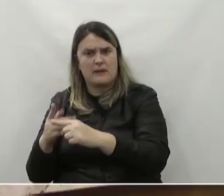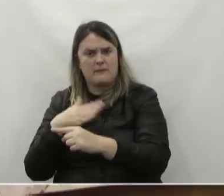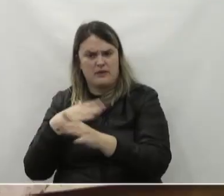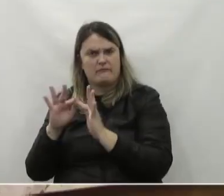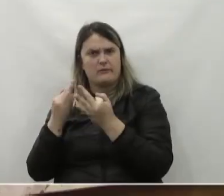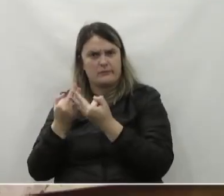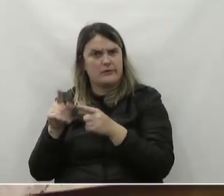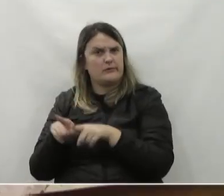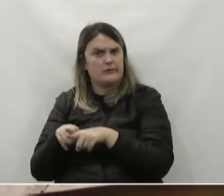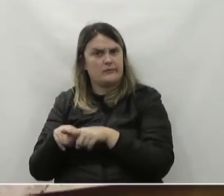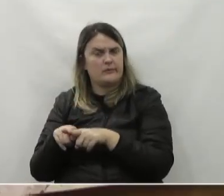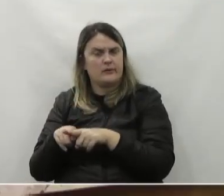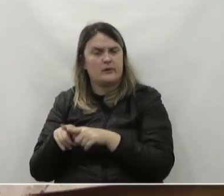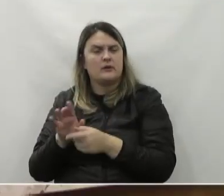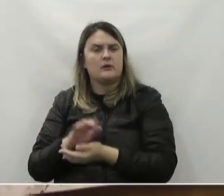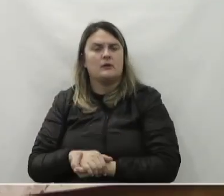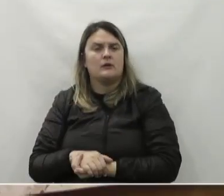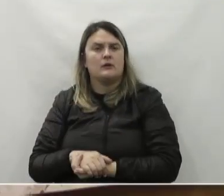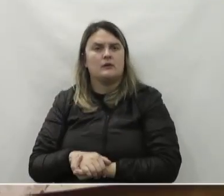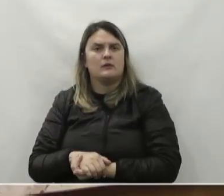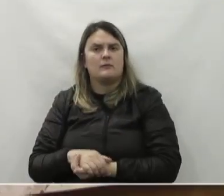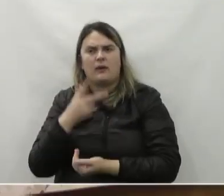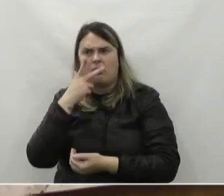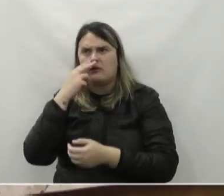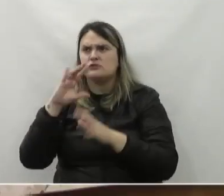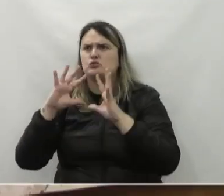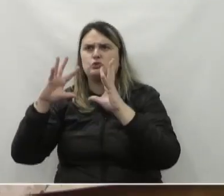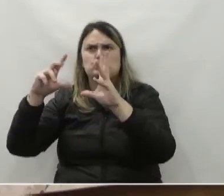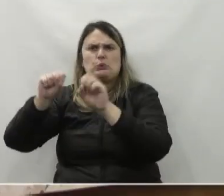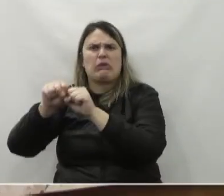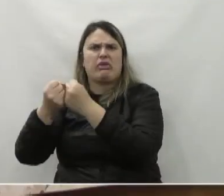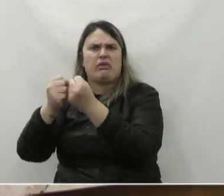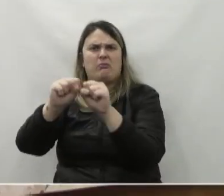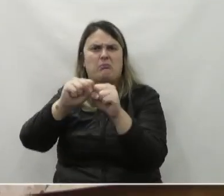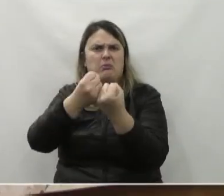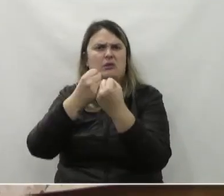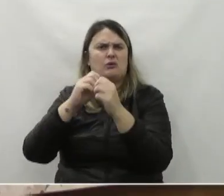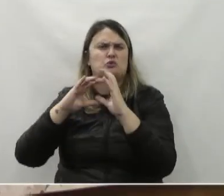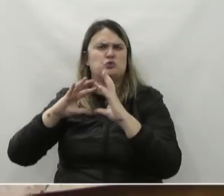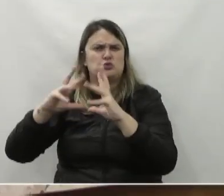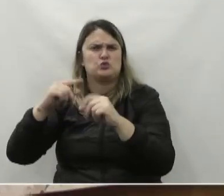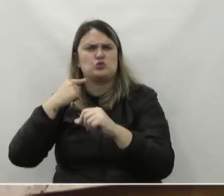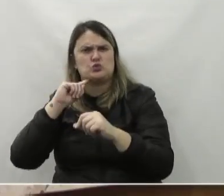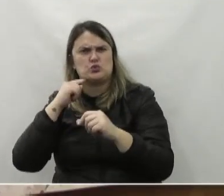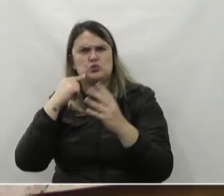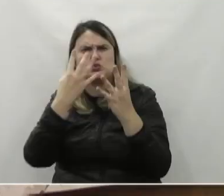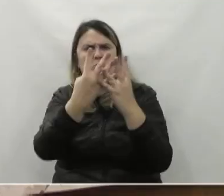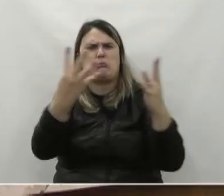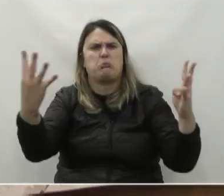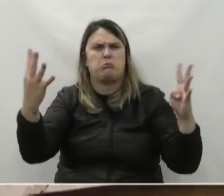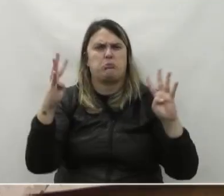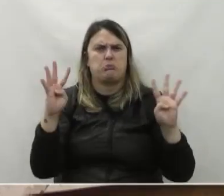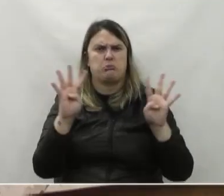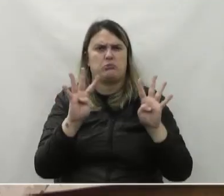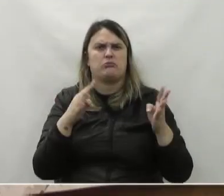E a gente vê aquilo depedrado, né? Muro caindo,